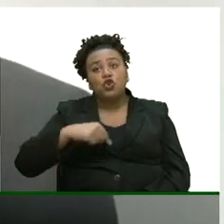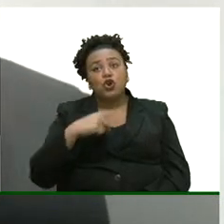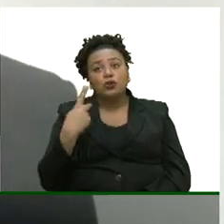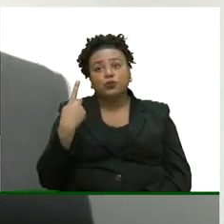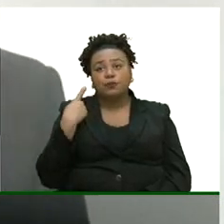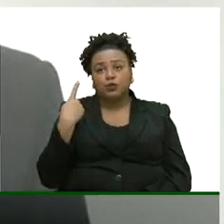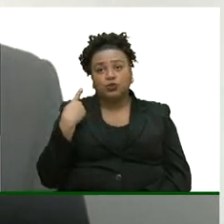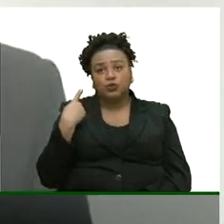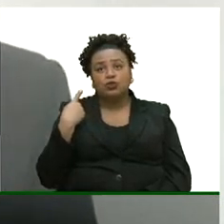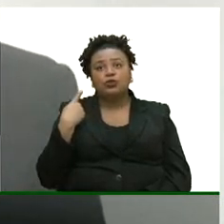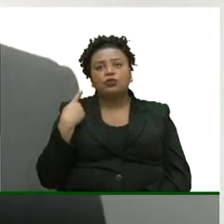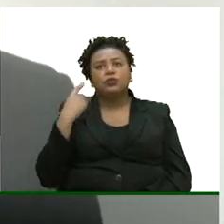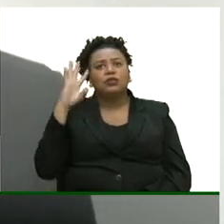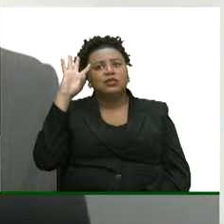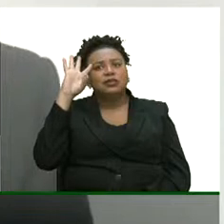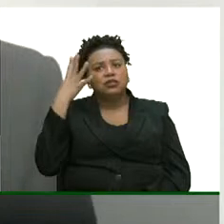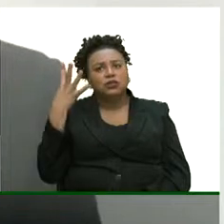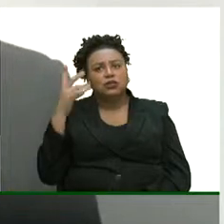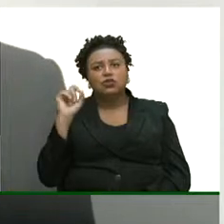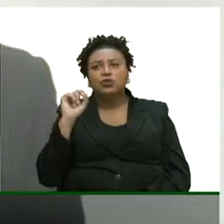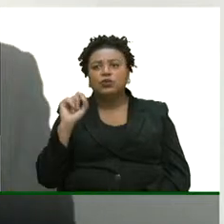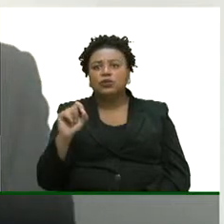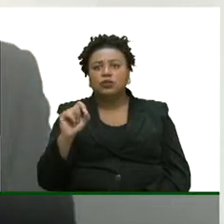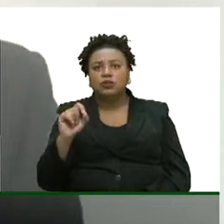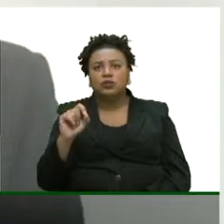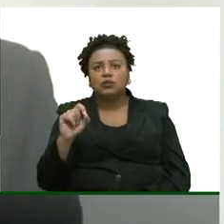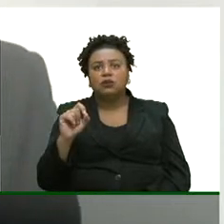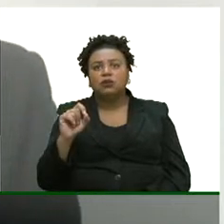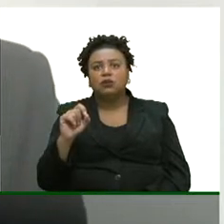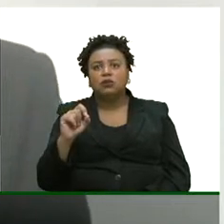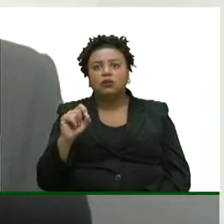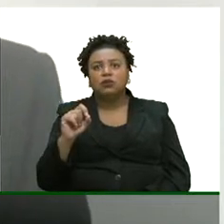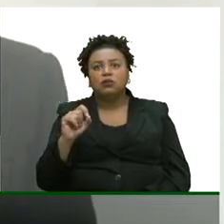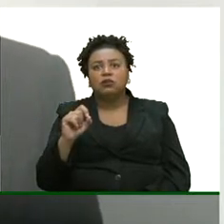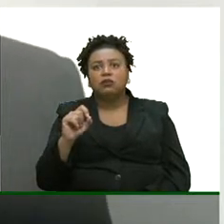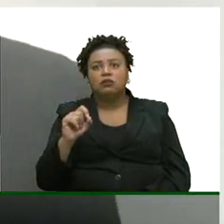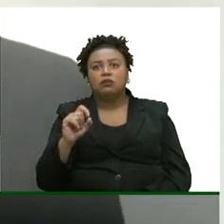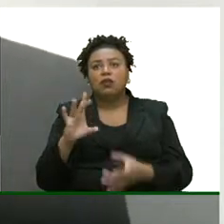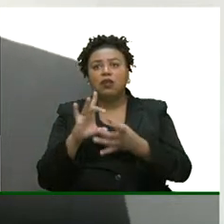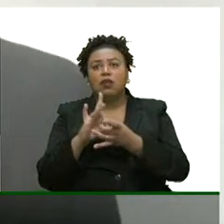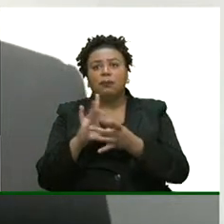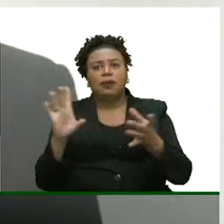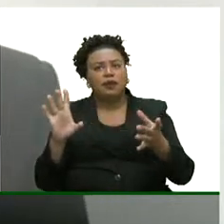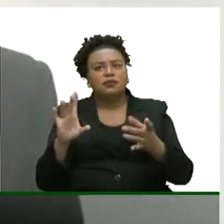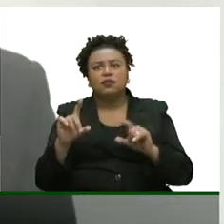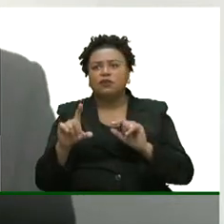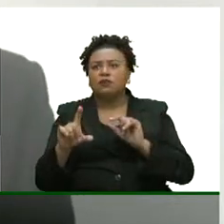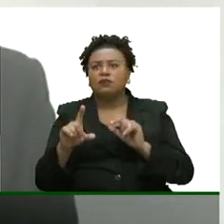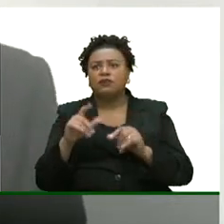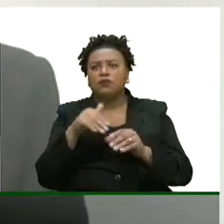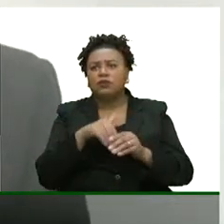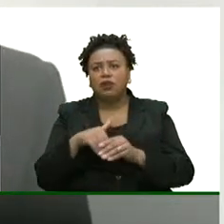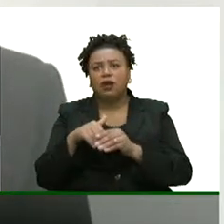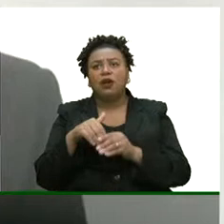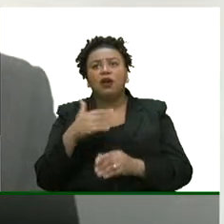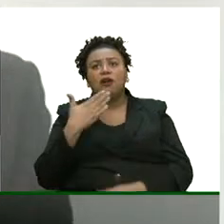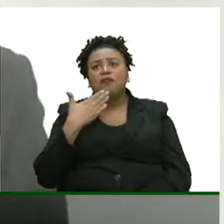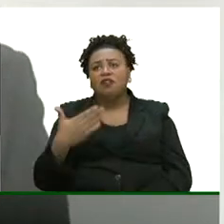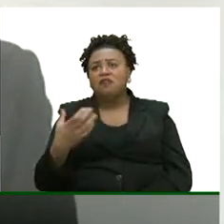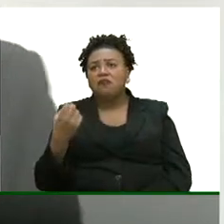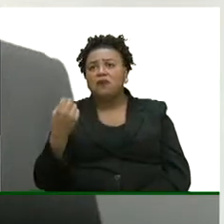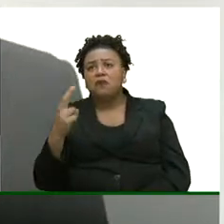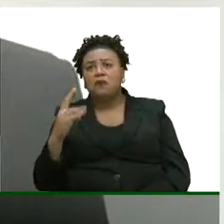bancada decide por ficar liberada para votação a favor ou